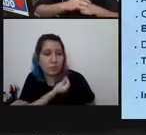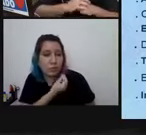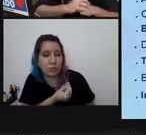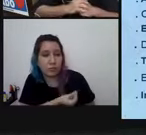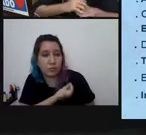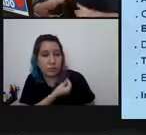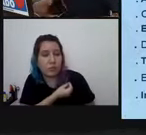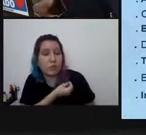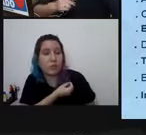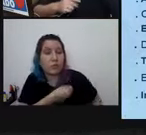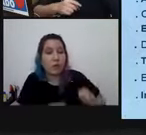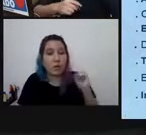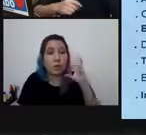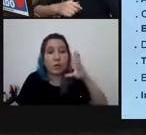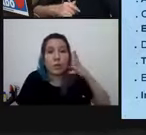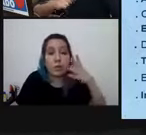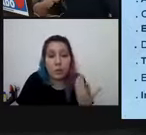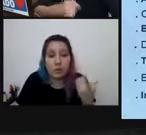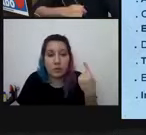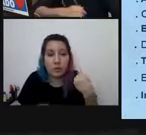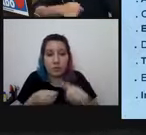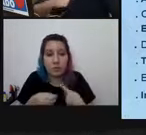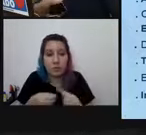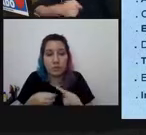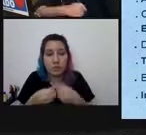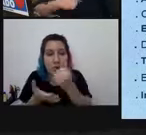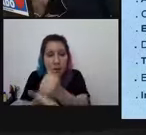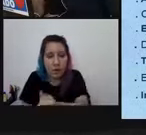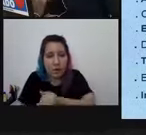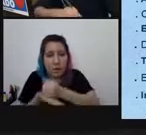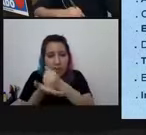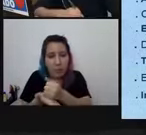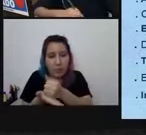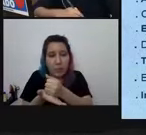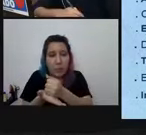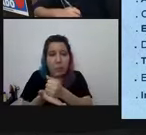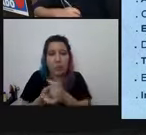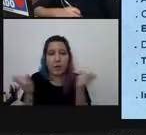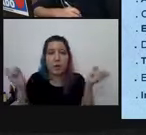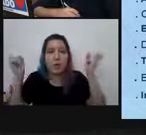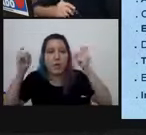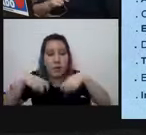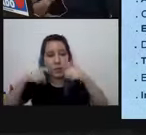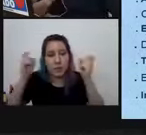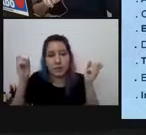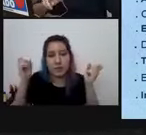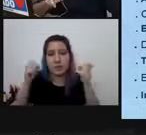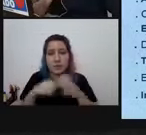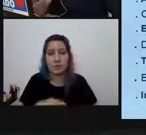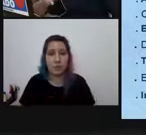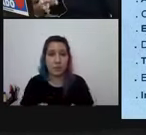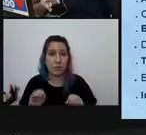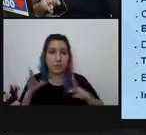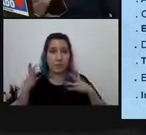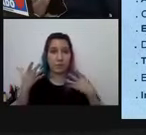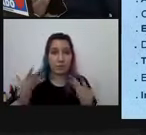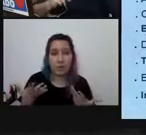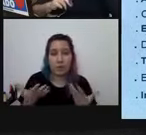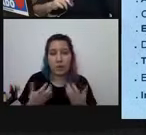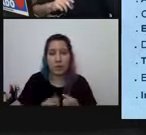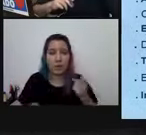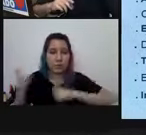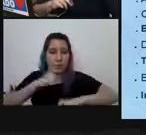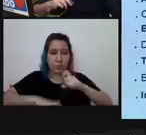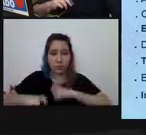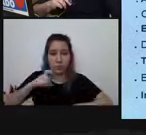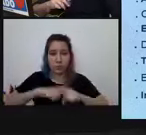acontece na cidade. Apoiar o setor com capacitação, eventos e fomento de negócios. Elevar São Vicente no